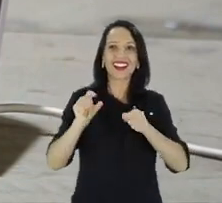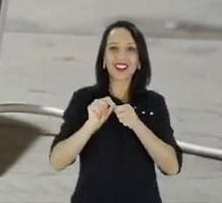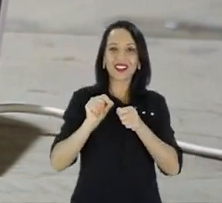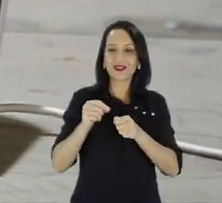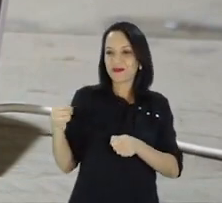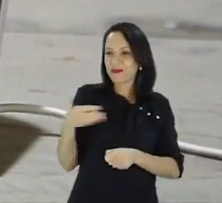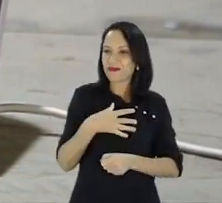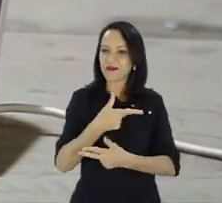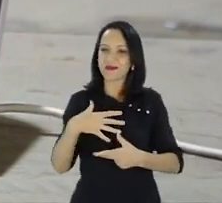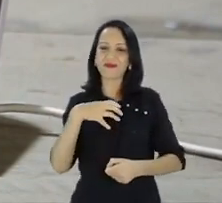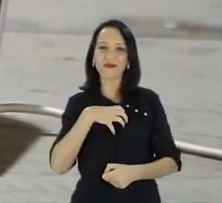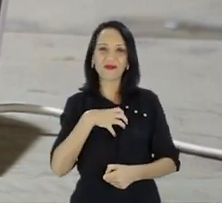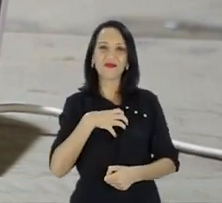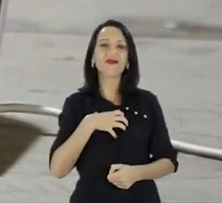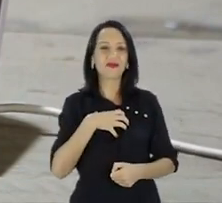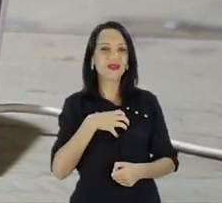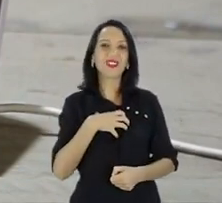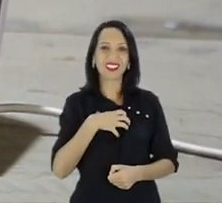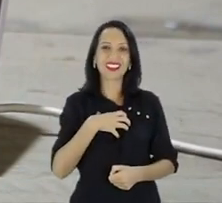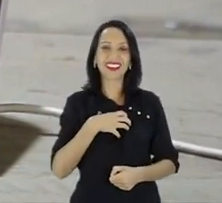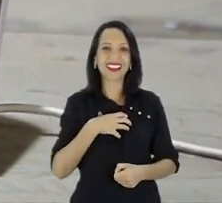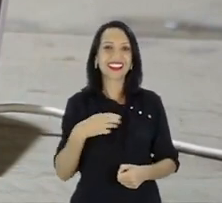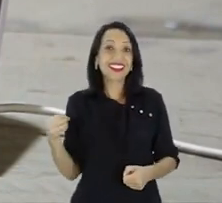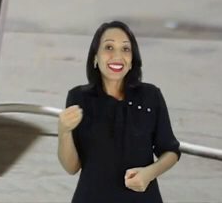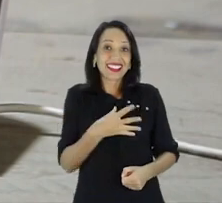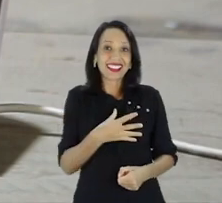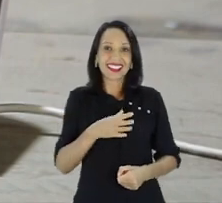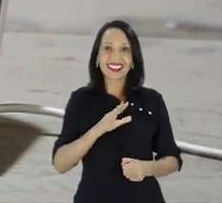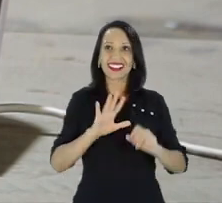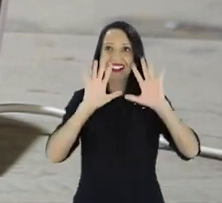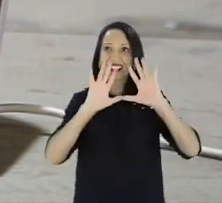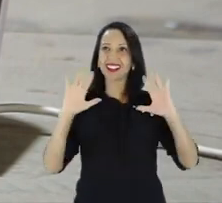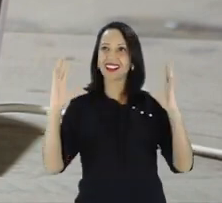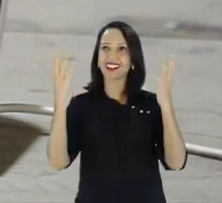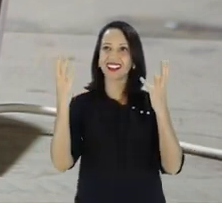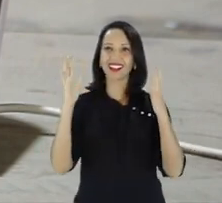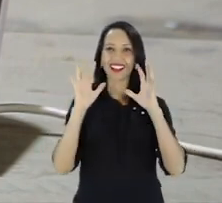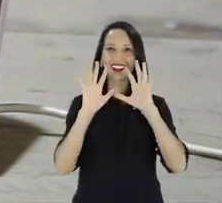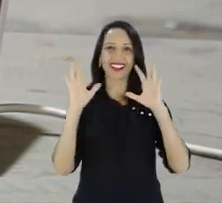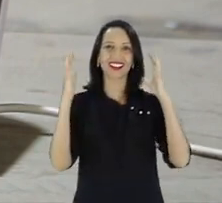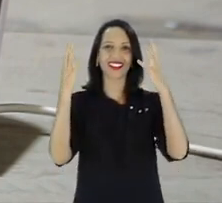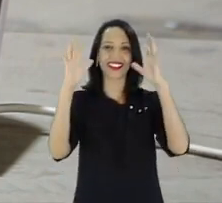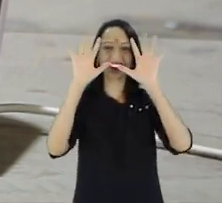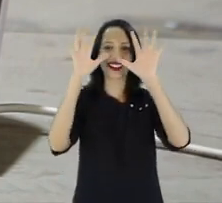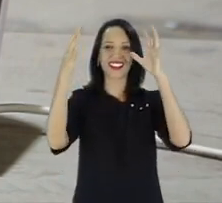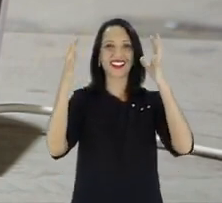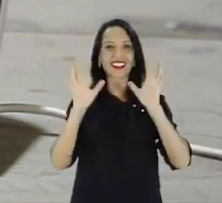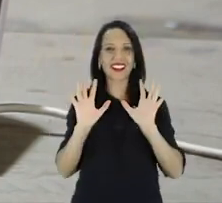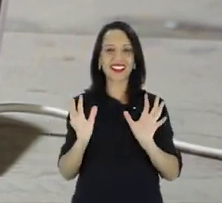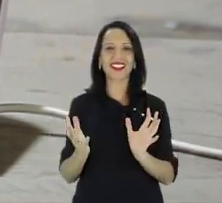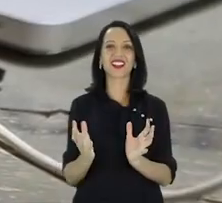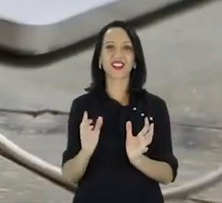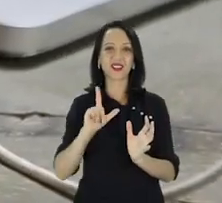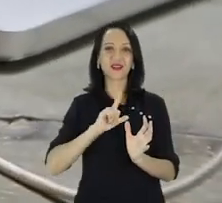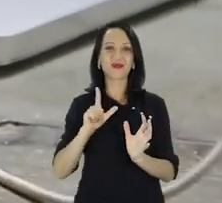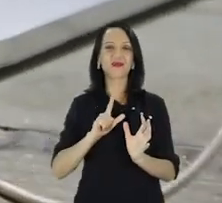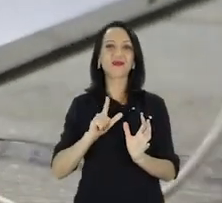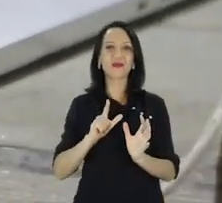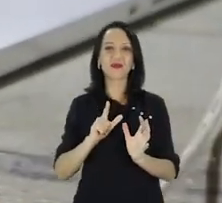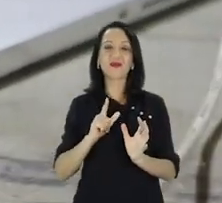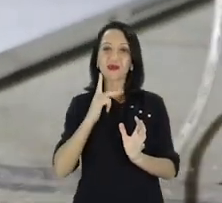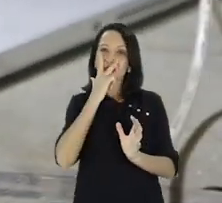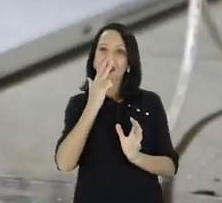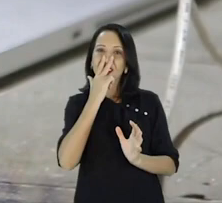mais moderna eu quis criar uma linguagem mais moderna para essa para essa versão do busto mais monumental Nessa versão do posto gigante que